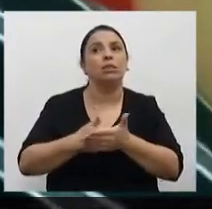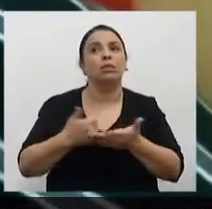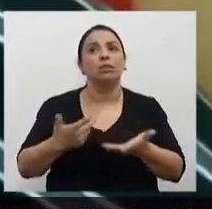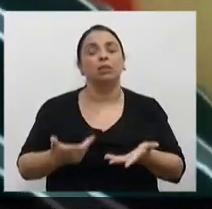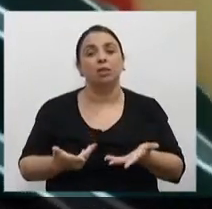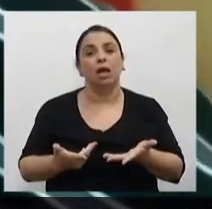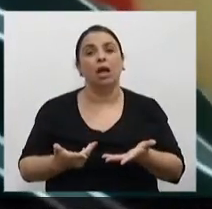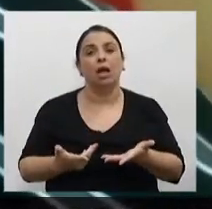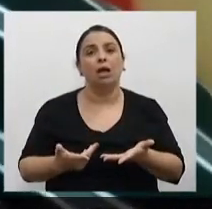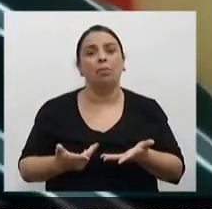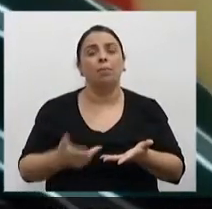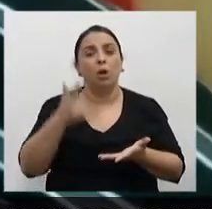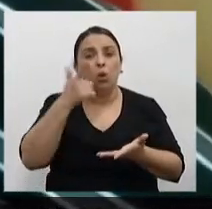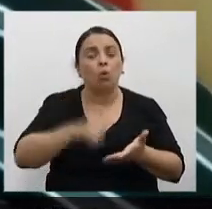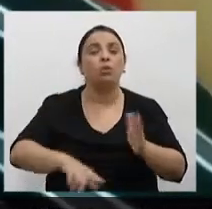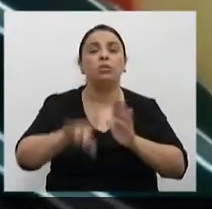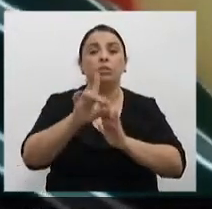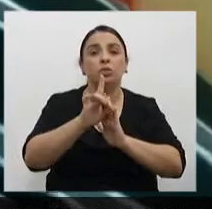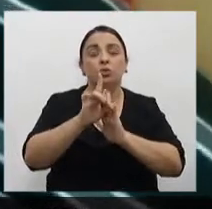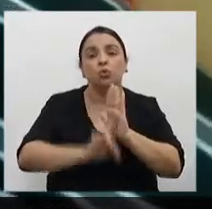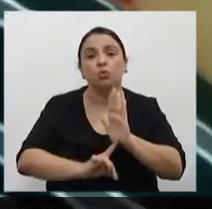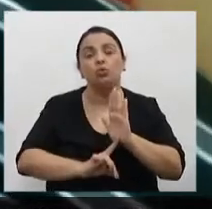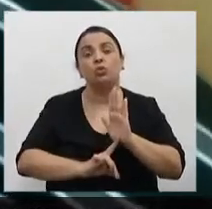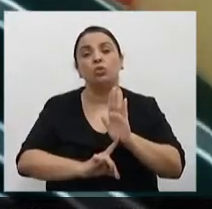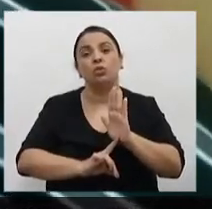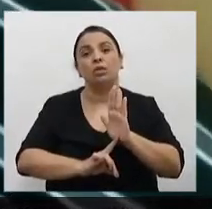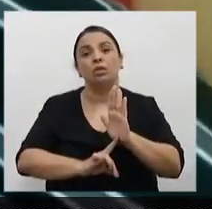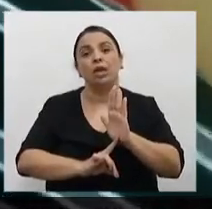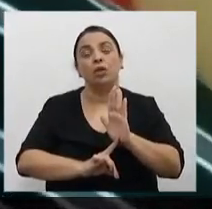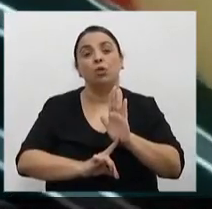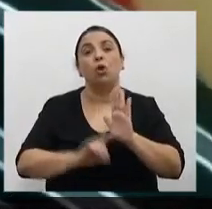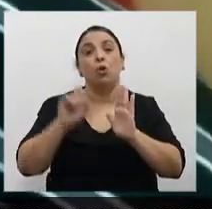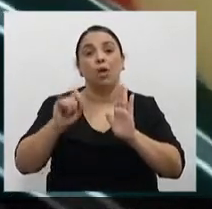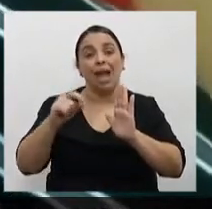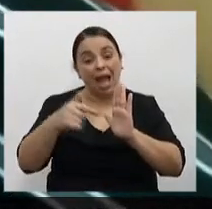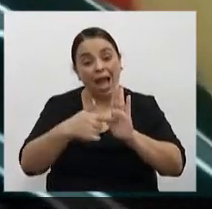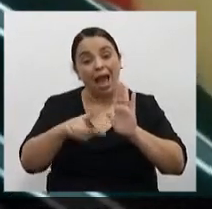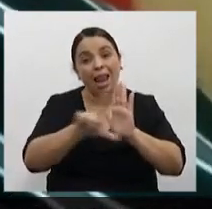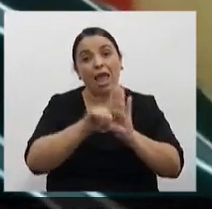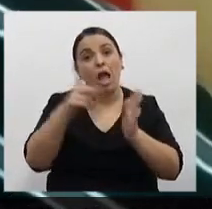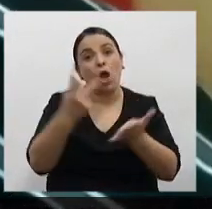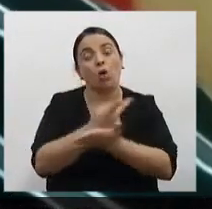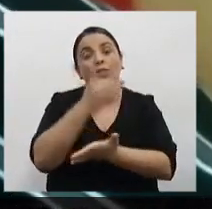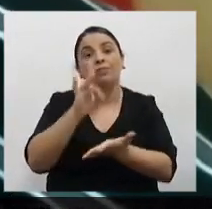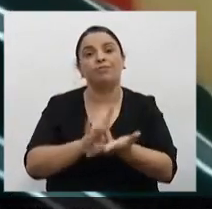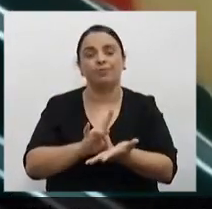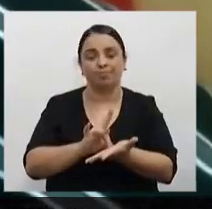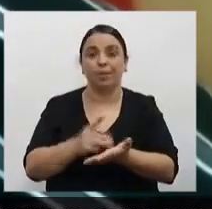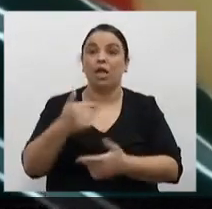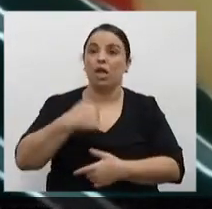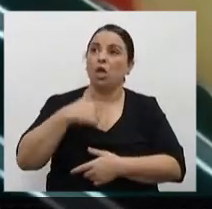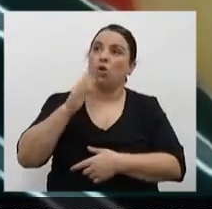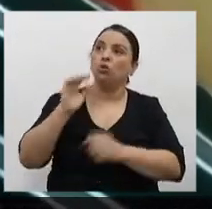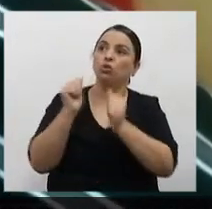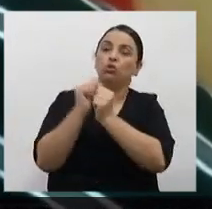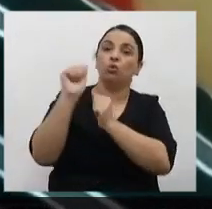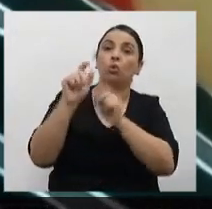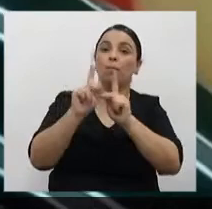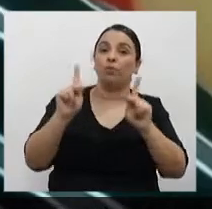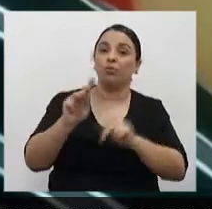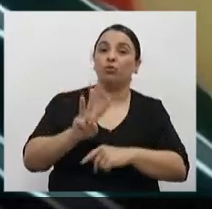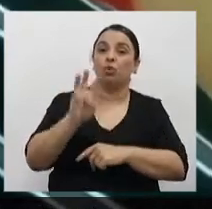nós temos que lutar pelo direito de fazer cumprir a lei. Eu e o professor Wendel já travamos aí uma batalha aí